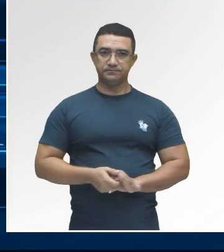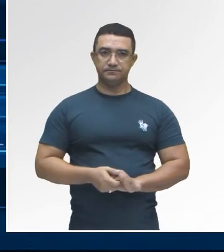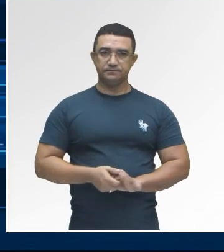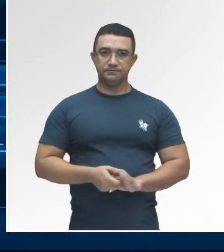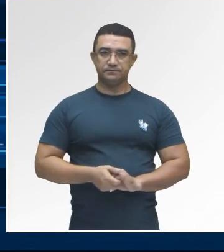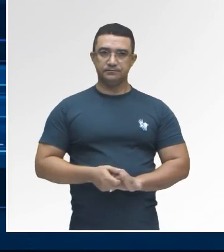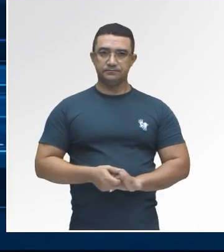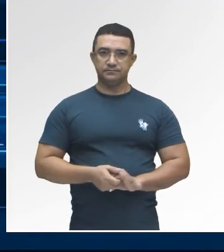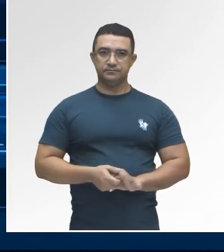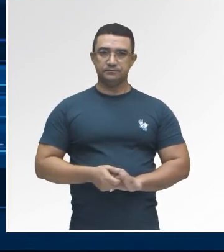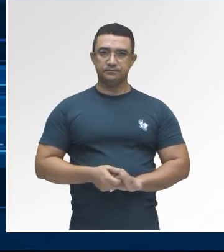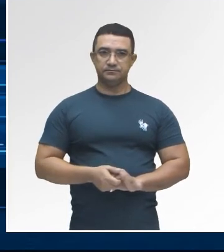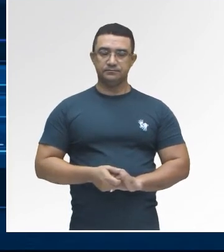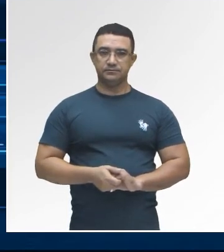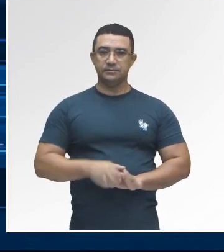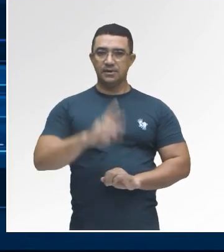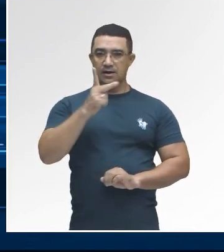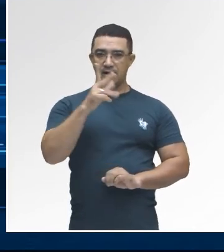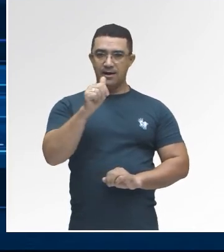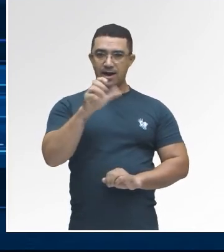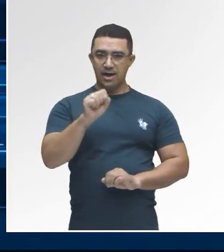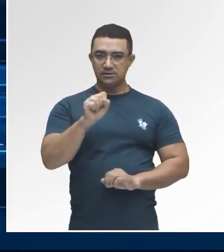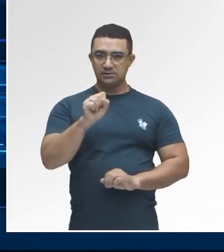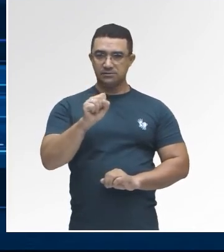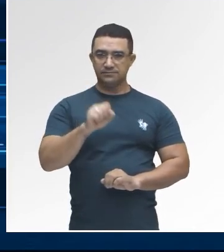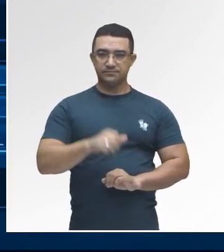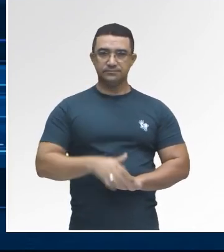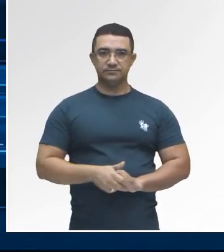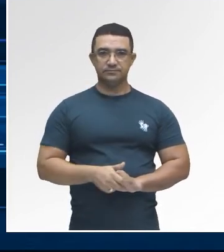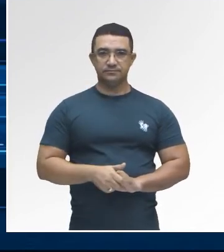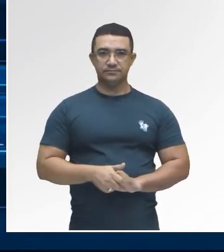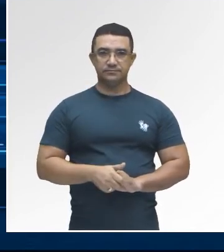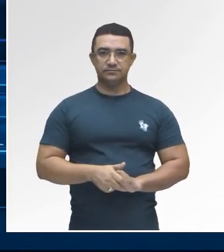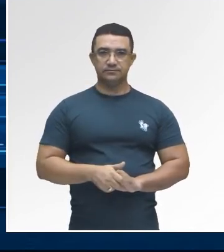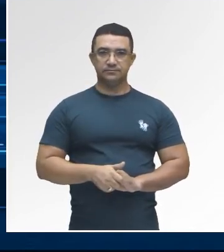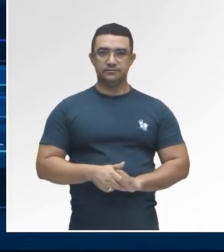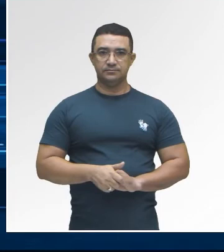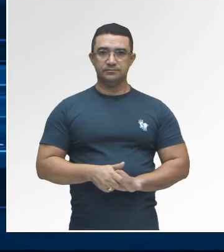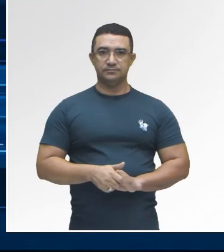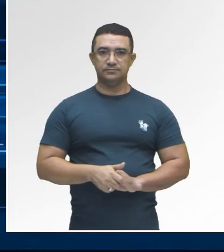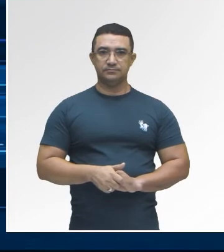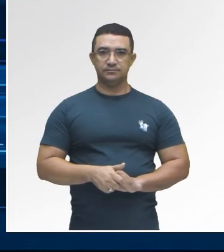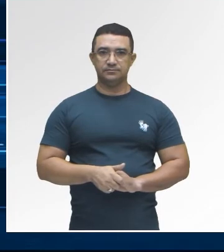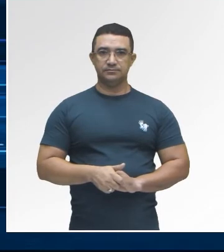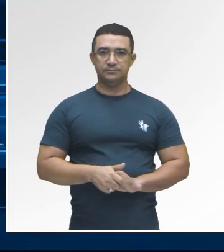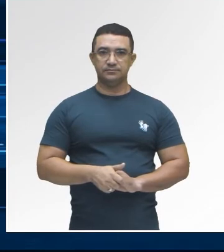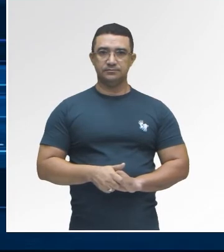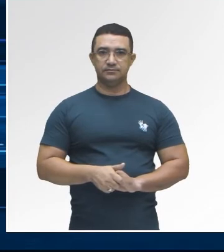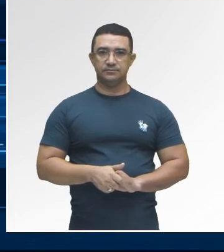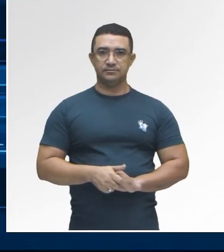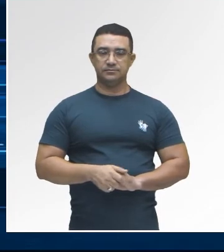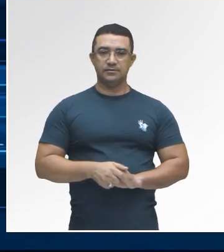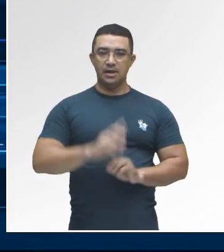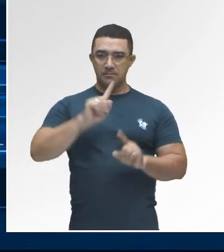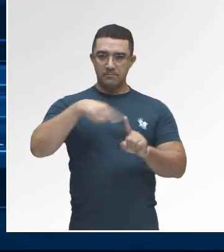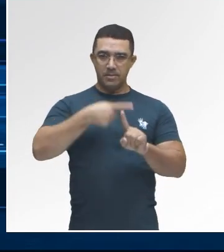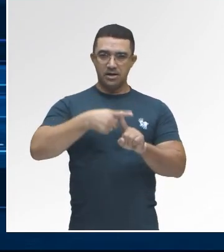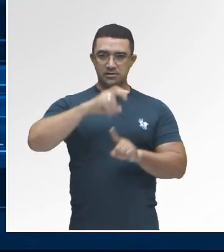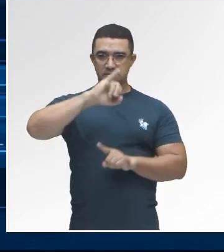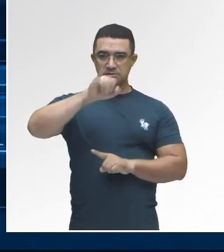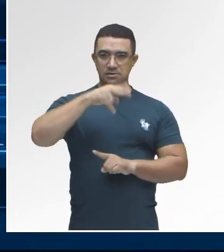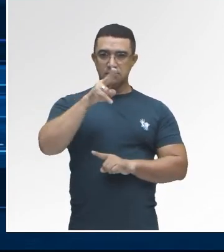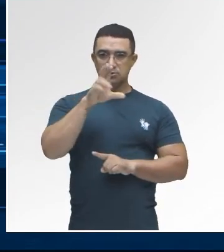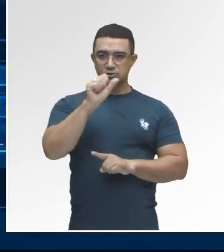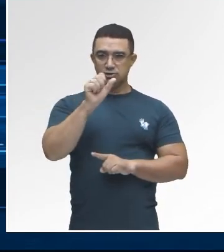a mesma coisa que she, então eu vou utilizar o has. Não se esqueçam sempre de fazer essa mudança dos verbos auxiliares, tá